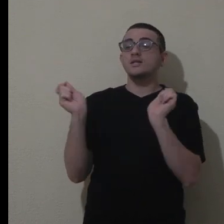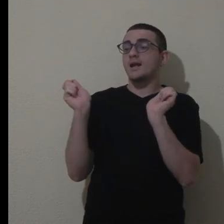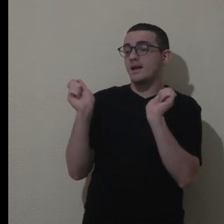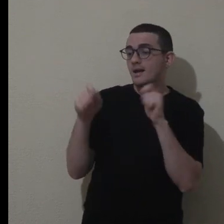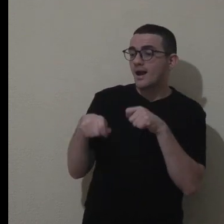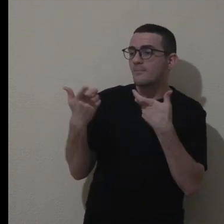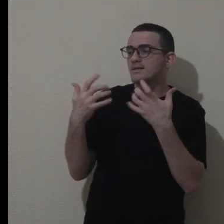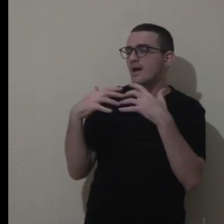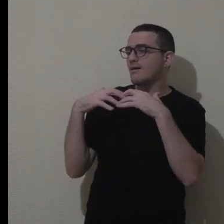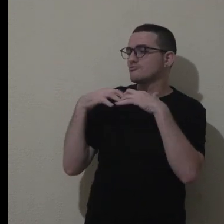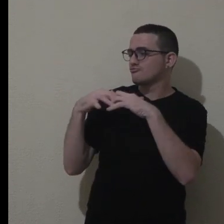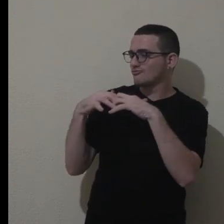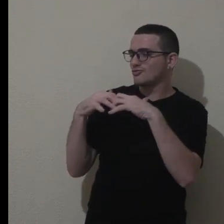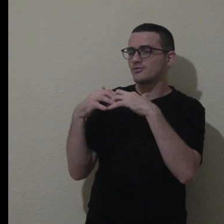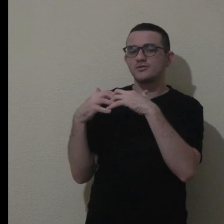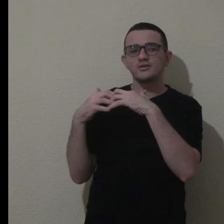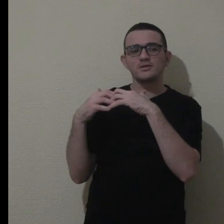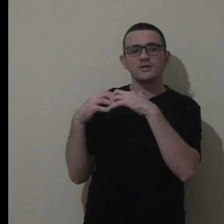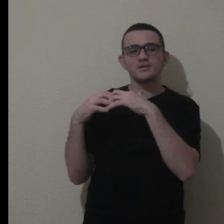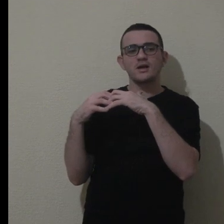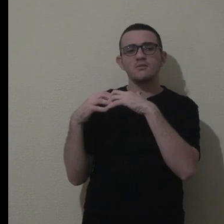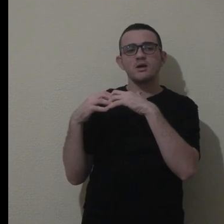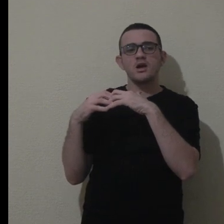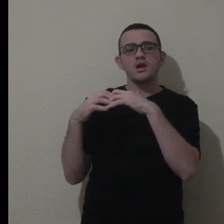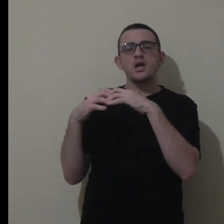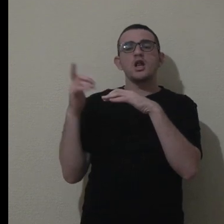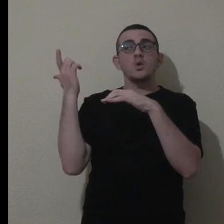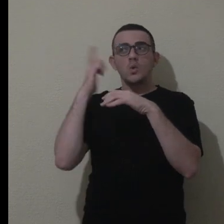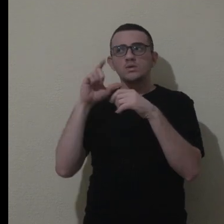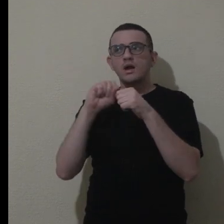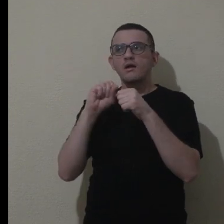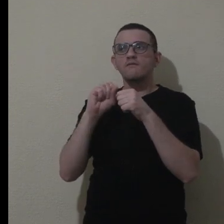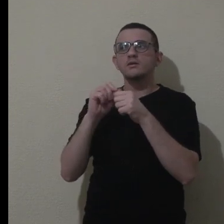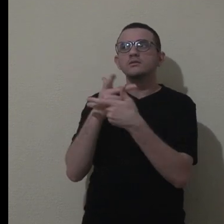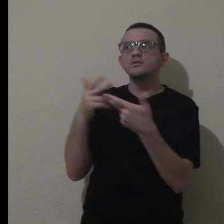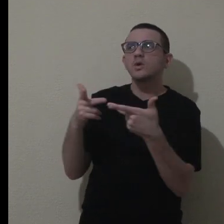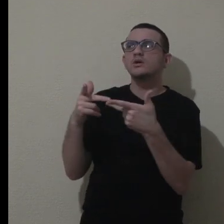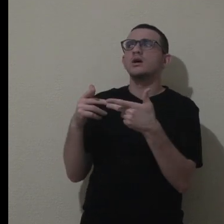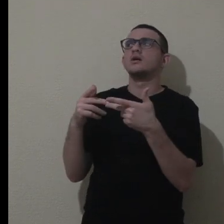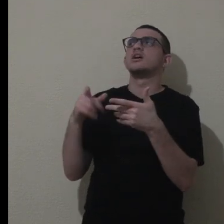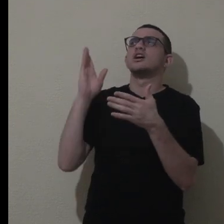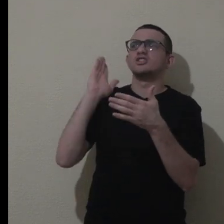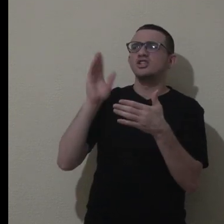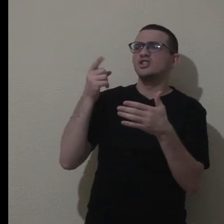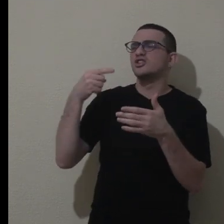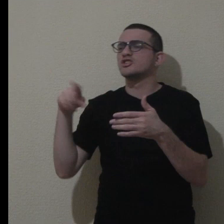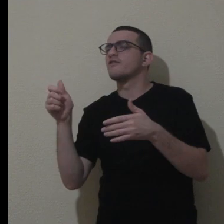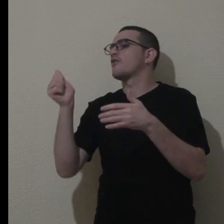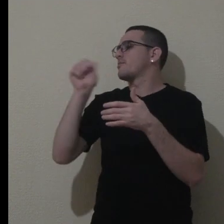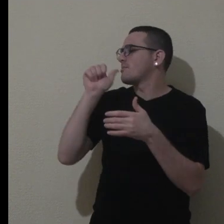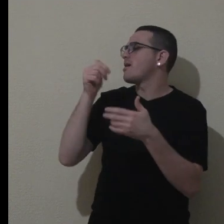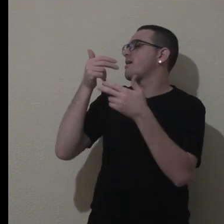nossa capacidade, nosso cérebro, né, quer dizer, ela aguenta bastante tranco. Né? O pessoal já foi no chopada,